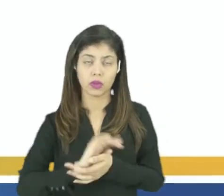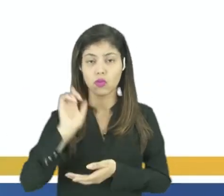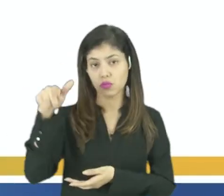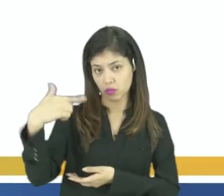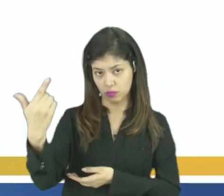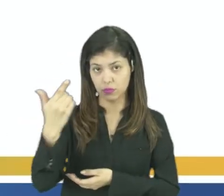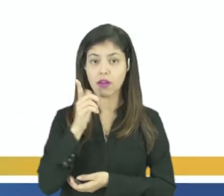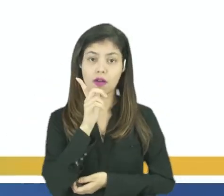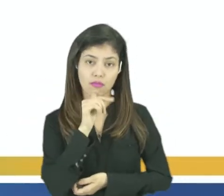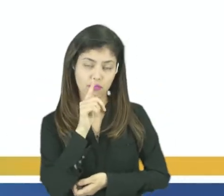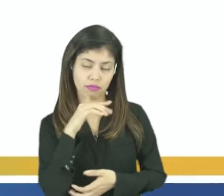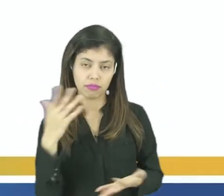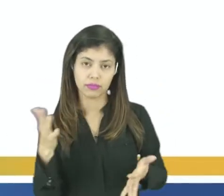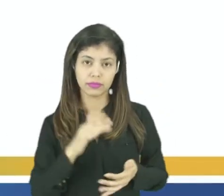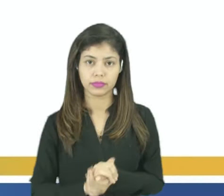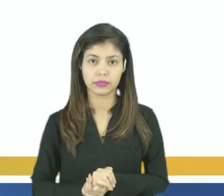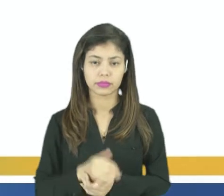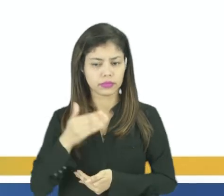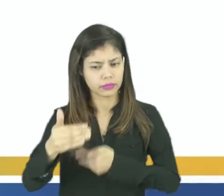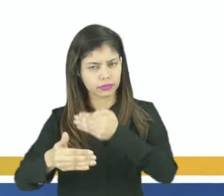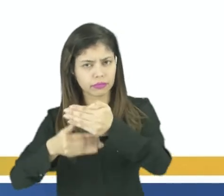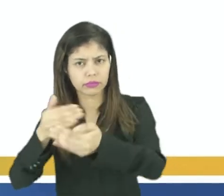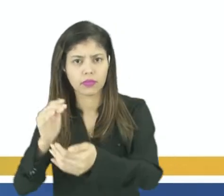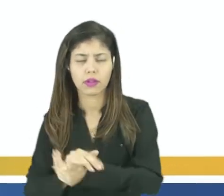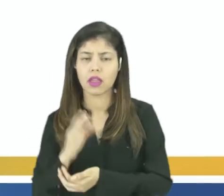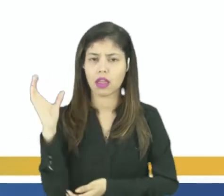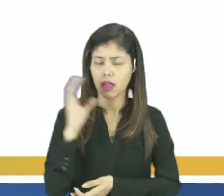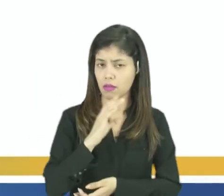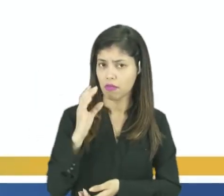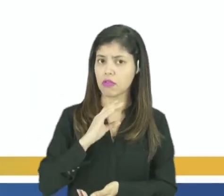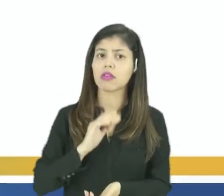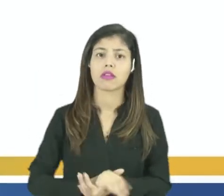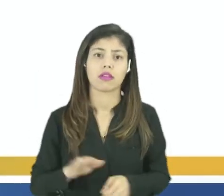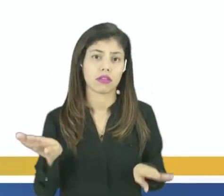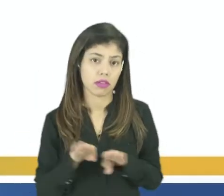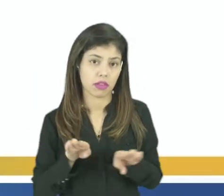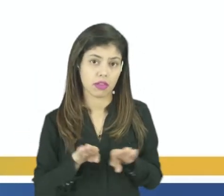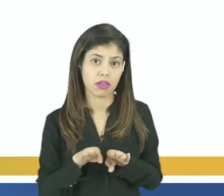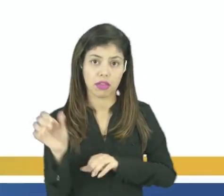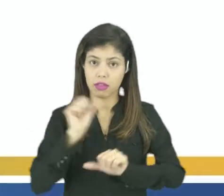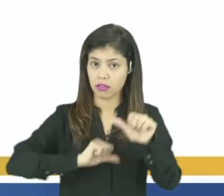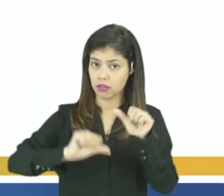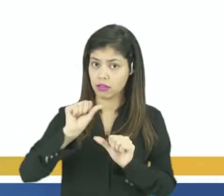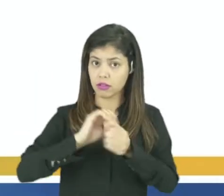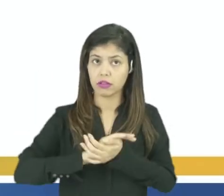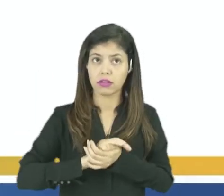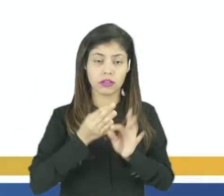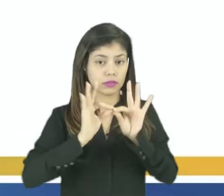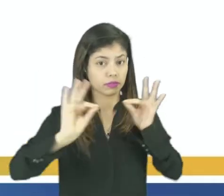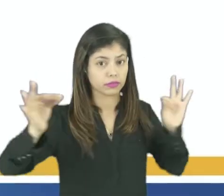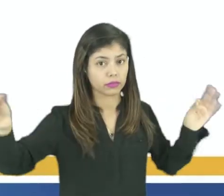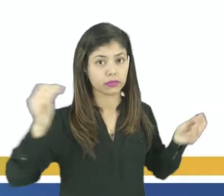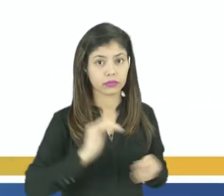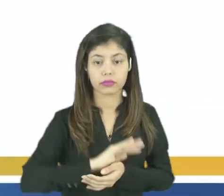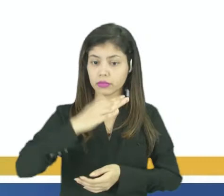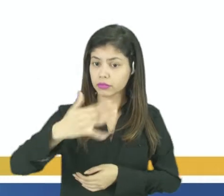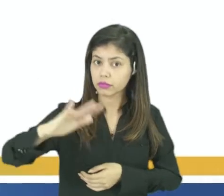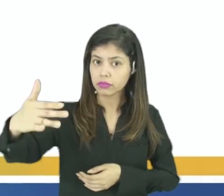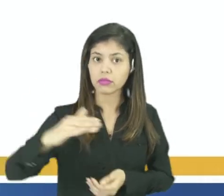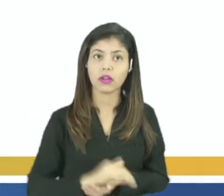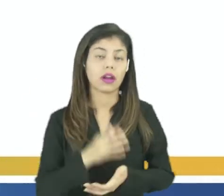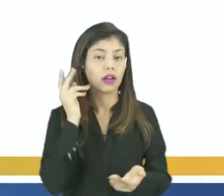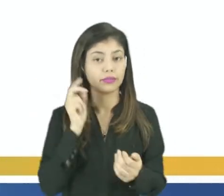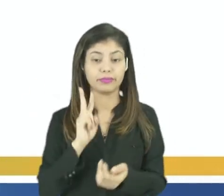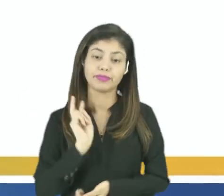meio, que é a água. Então está ocorrendo a mudança de velocidade, a mudança de comprimento de onda, mas a frequência da onda